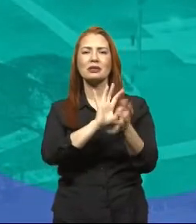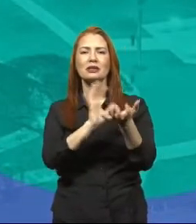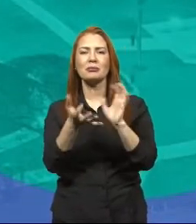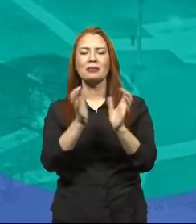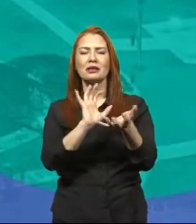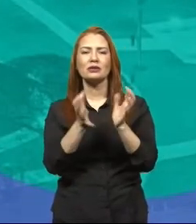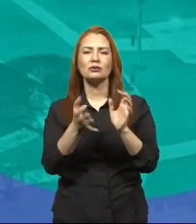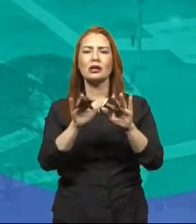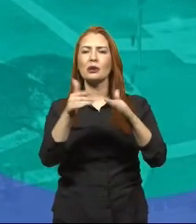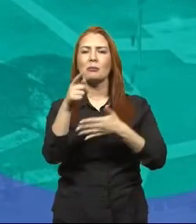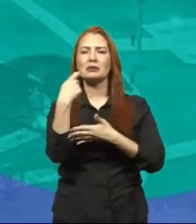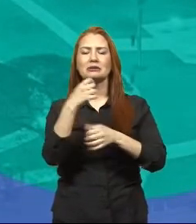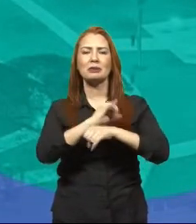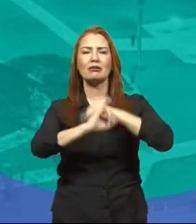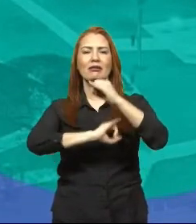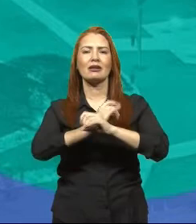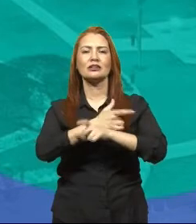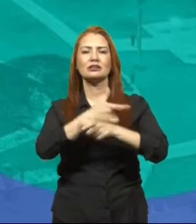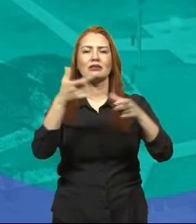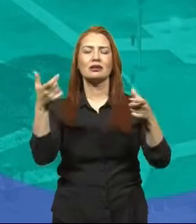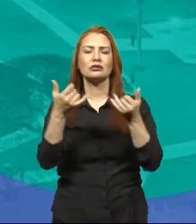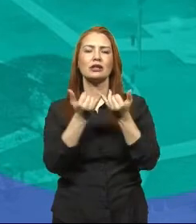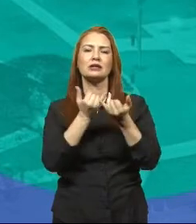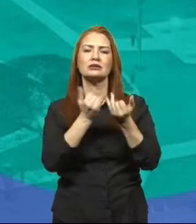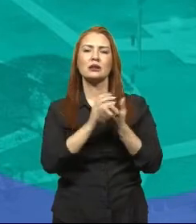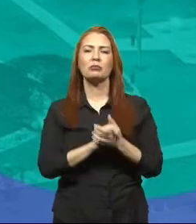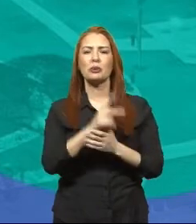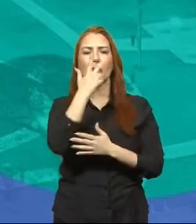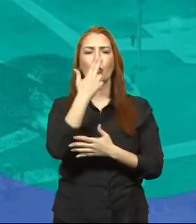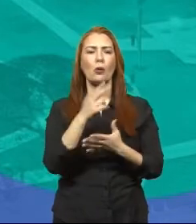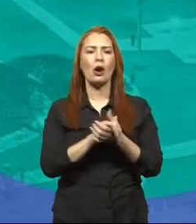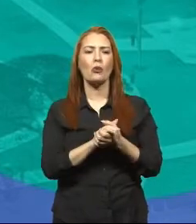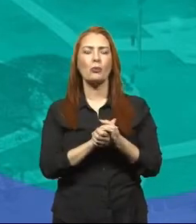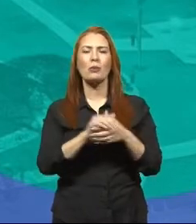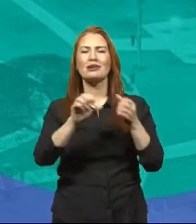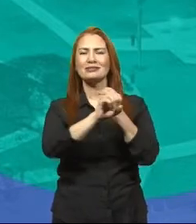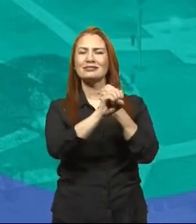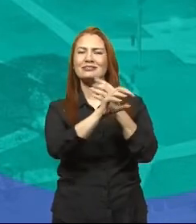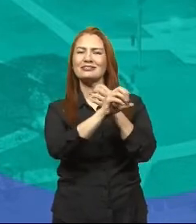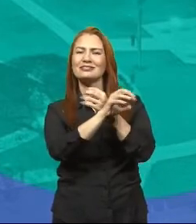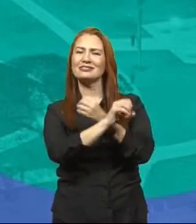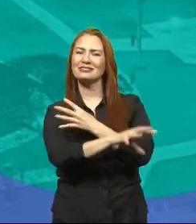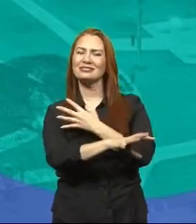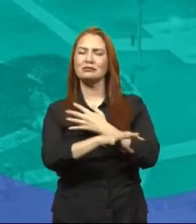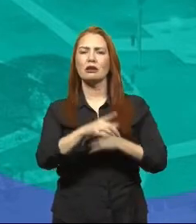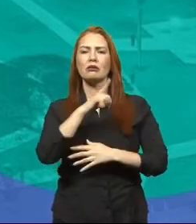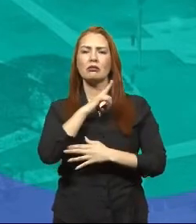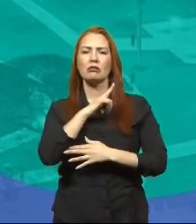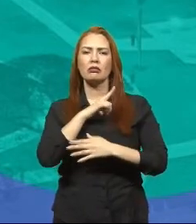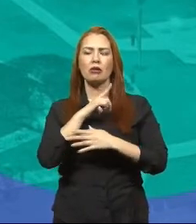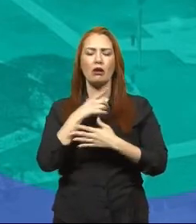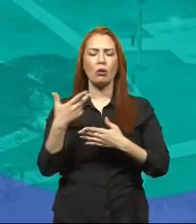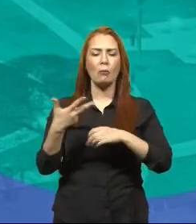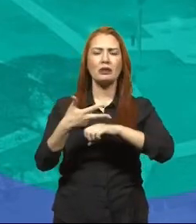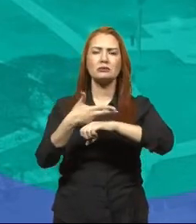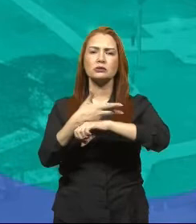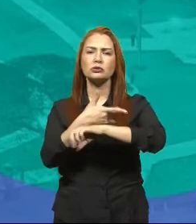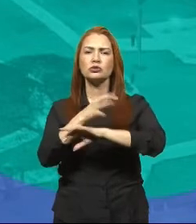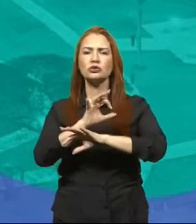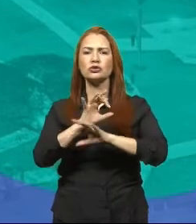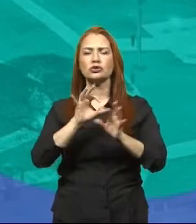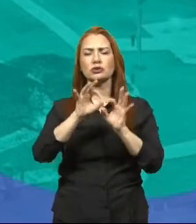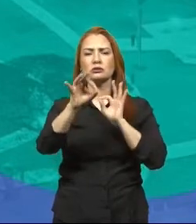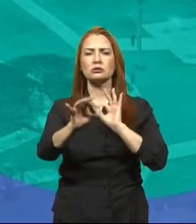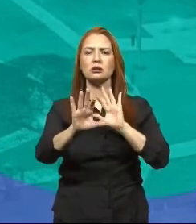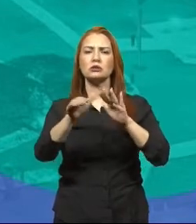você precisa fazer uma operação à distância, uma cirurgia, coisas desse tipo. Então, nós vamos ter esse conjunto de ferramentas para tudo que a gente precisa, cada